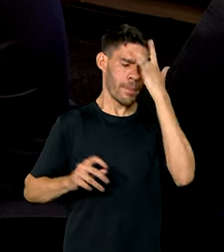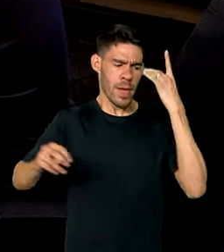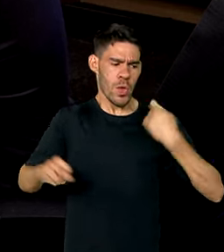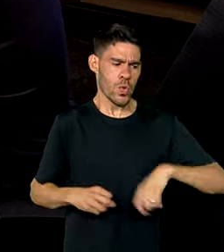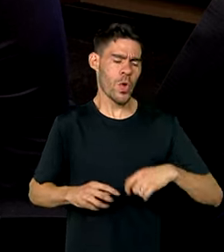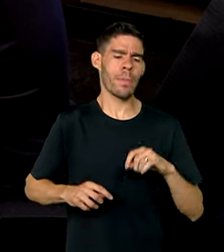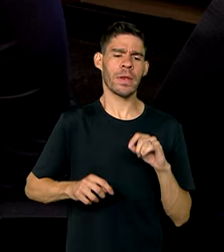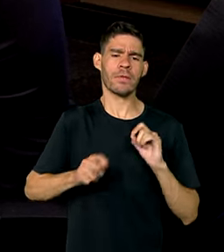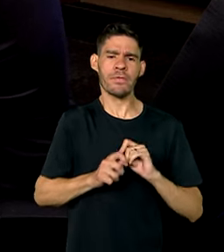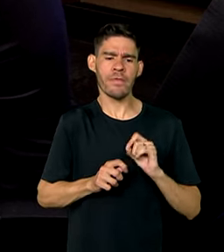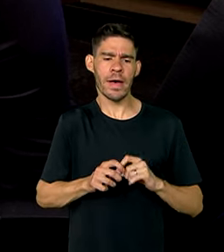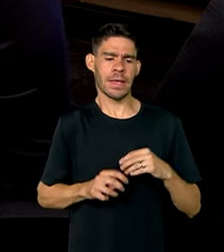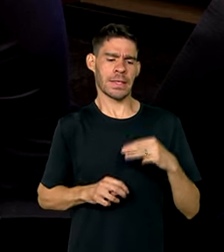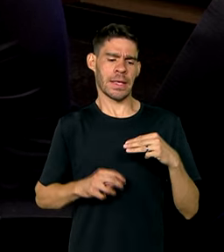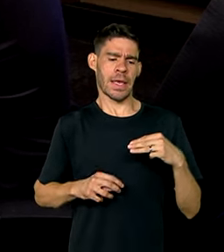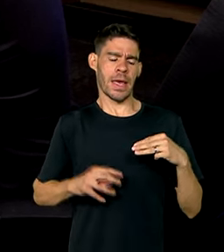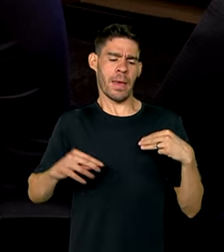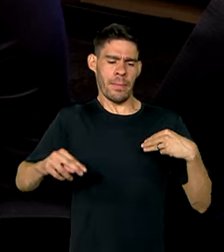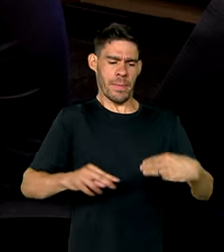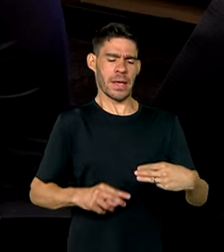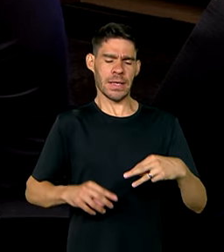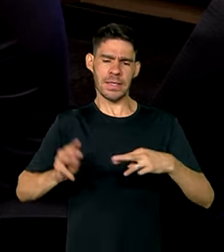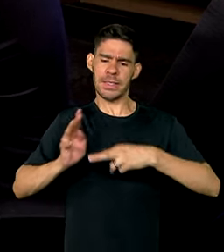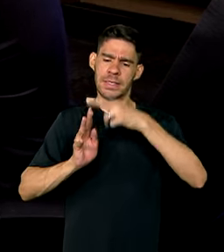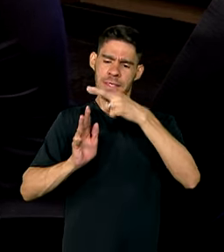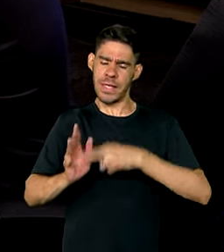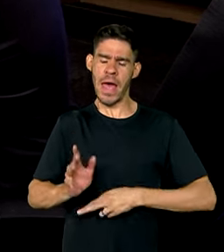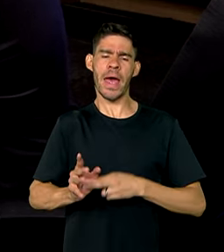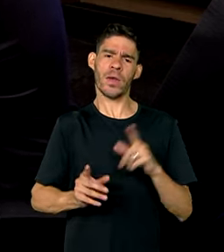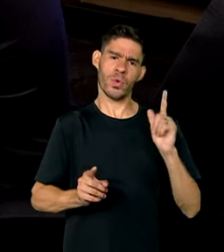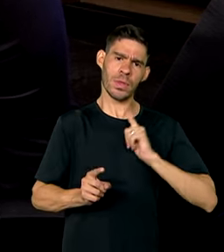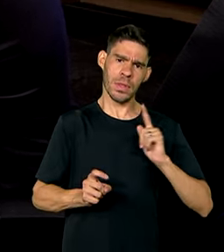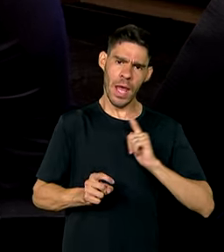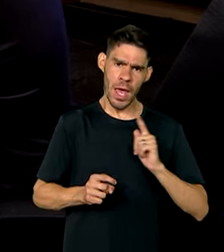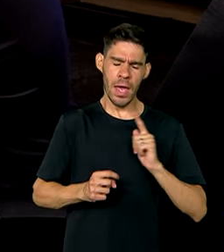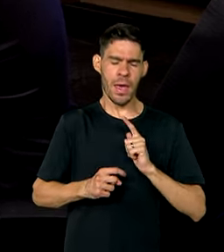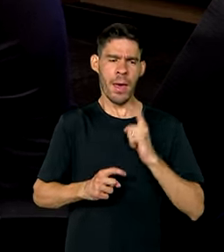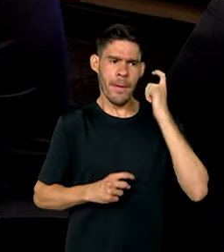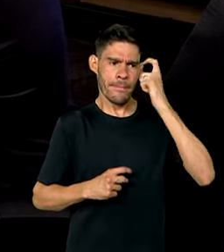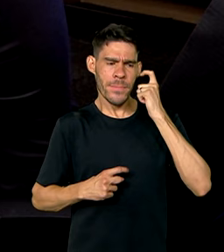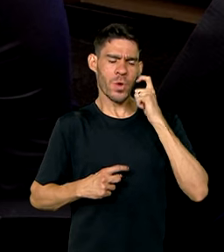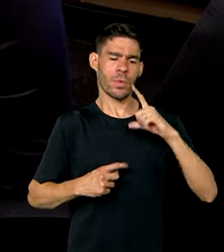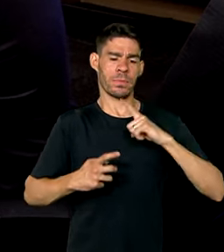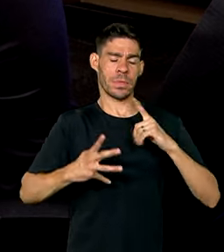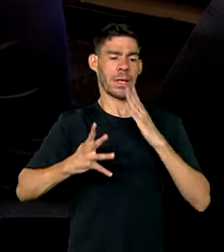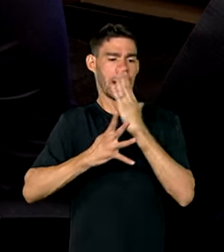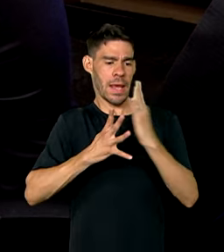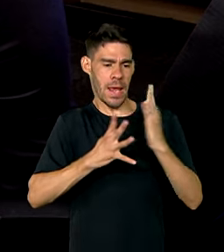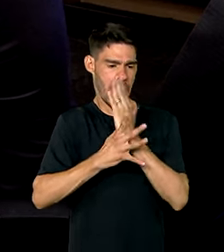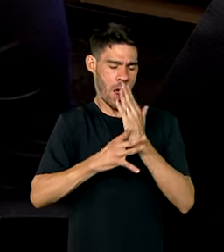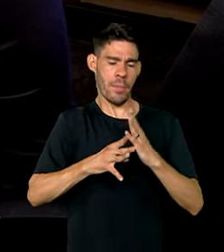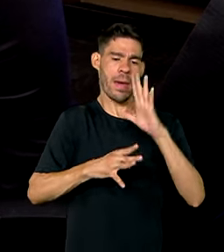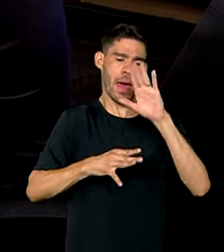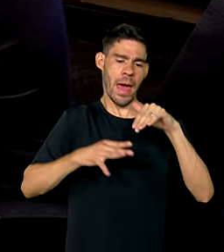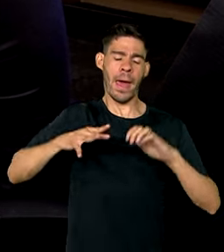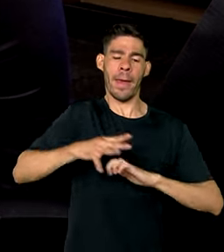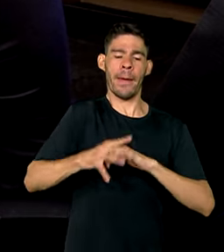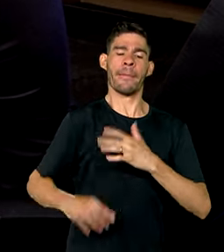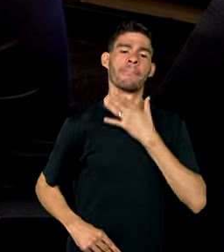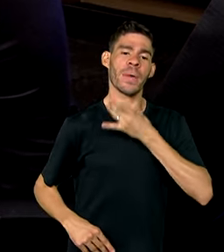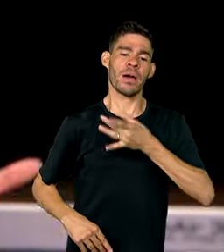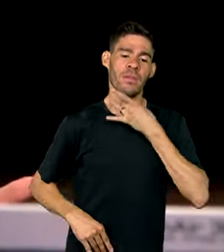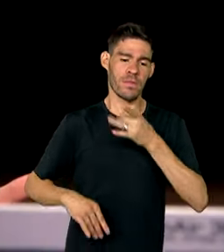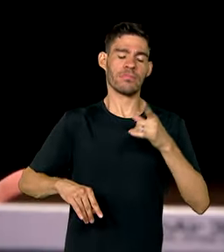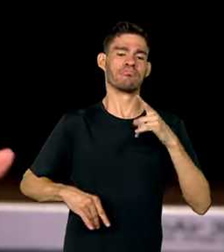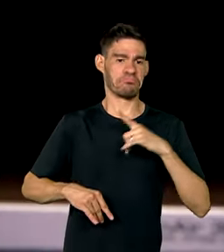fazer? O Ministério estabeleceu regras para a devolução desse dinheiro. Há uma preocupação, como o senhor falou, que algumas delas são empresas fraudulentas que estão